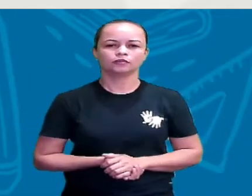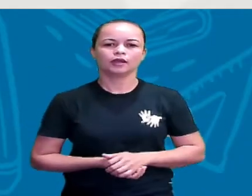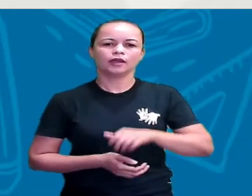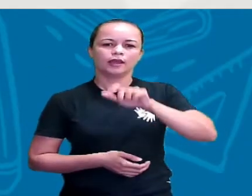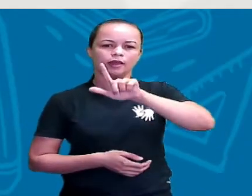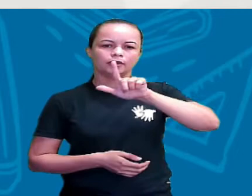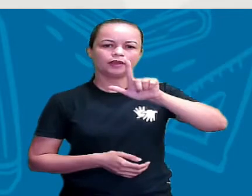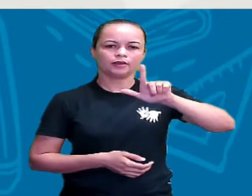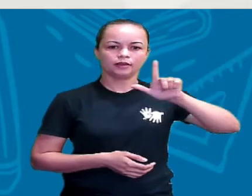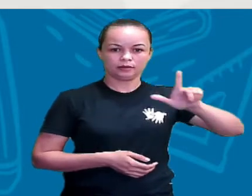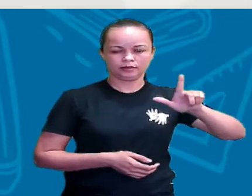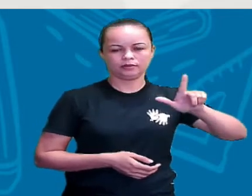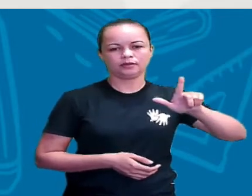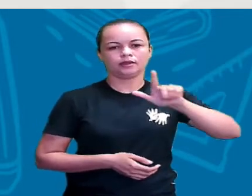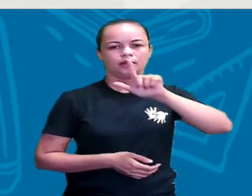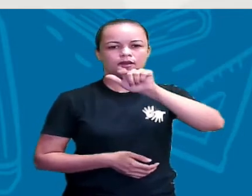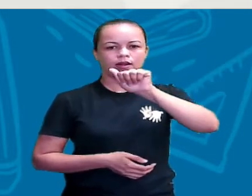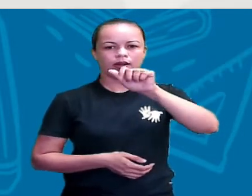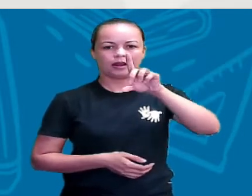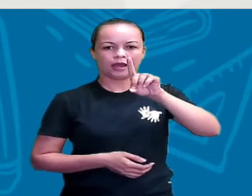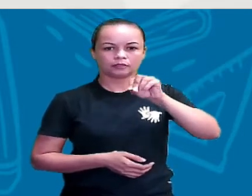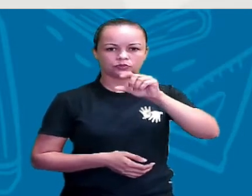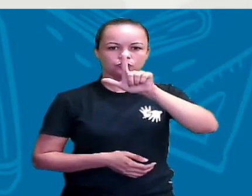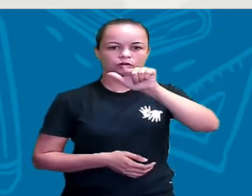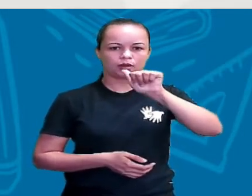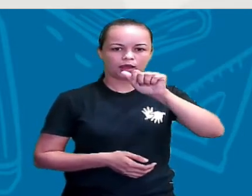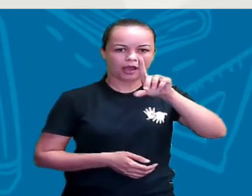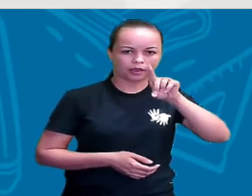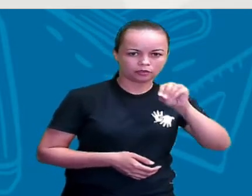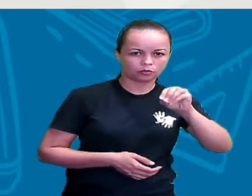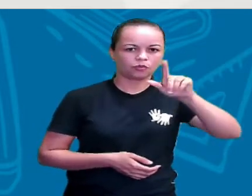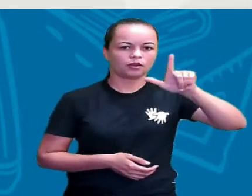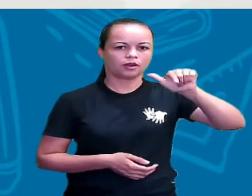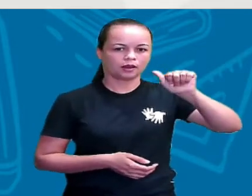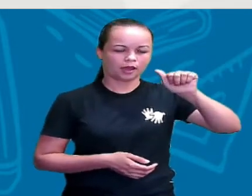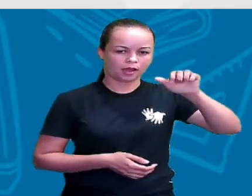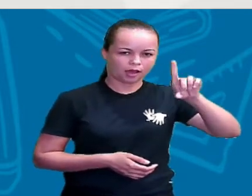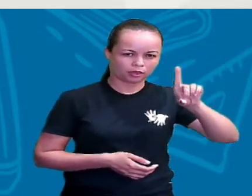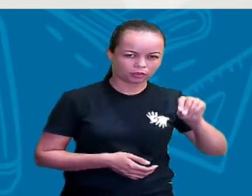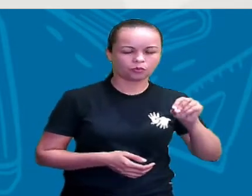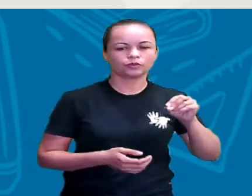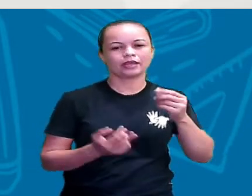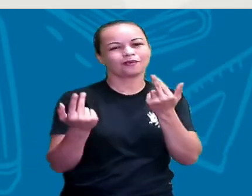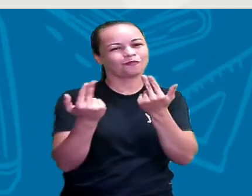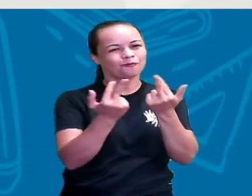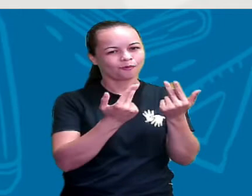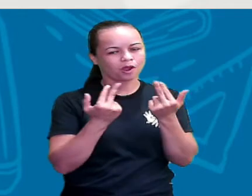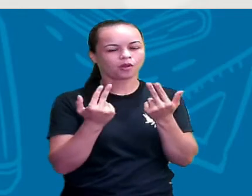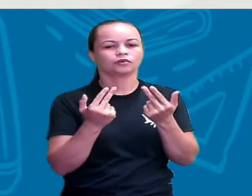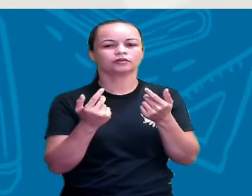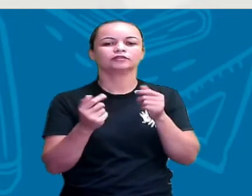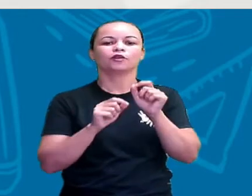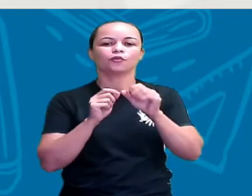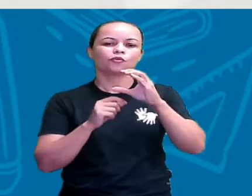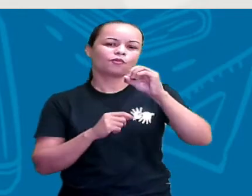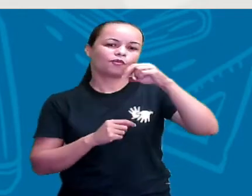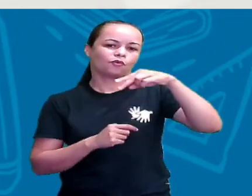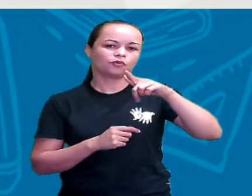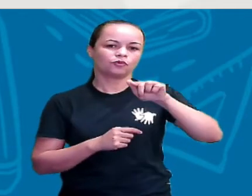L, L, lado, lado e lado, tá certo? Então, aqui os meus lados iguais, ou seja,